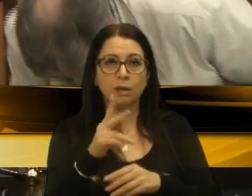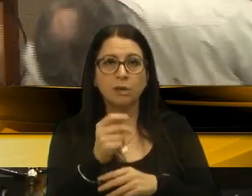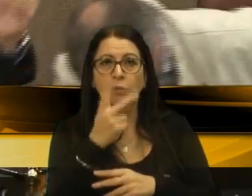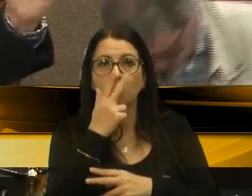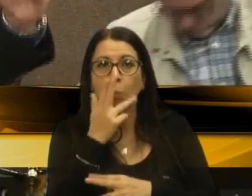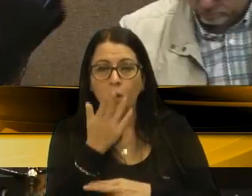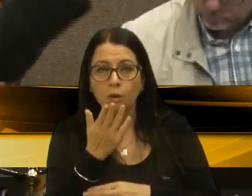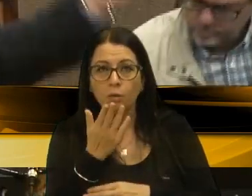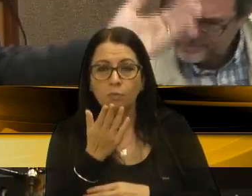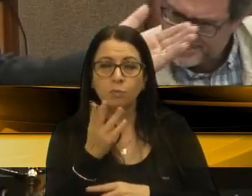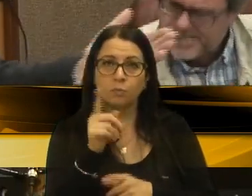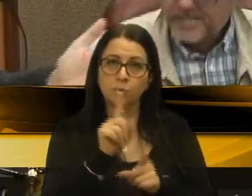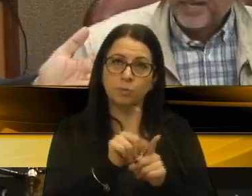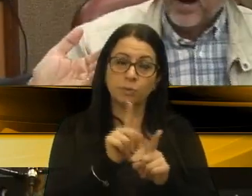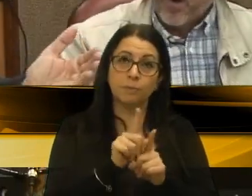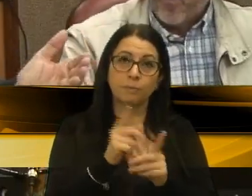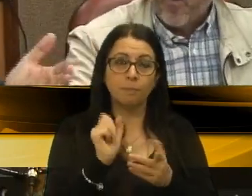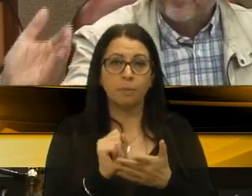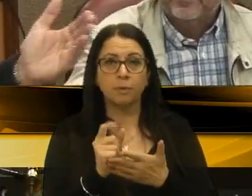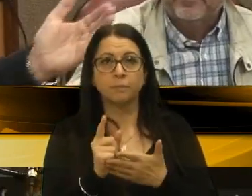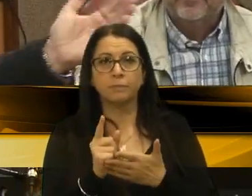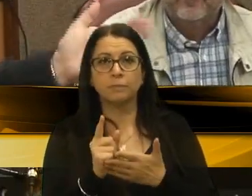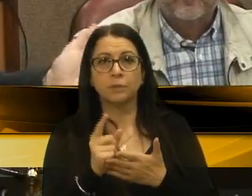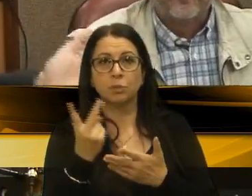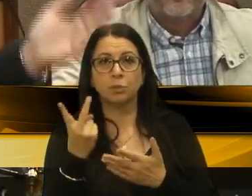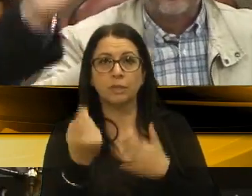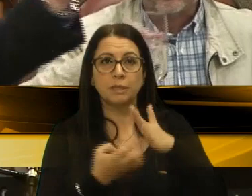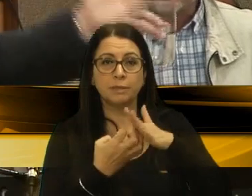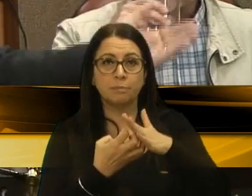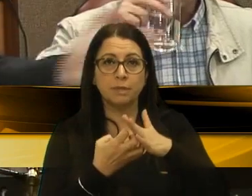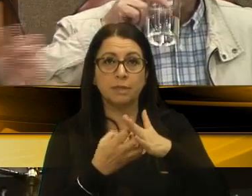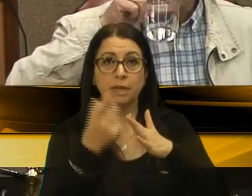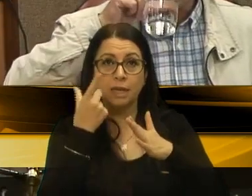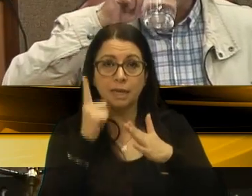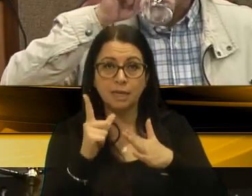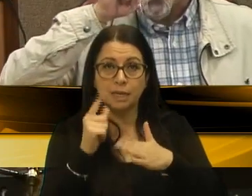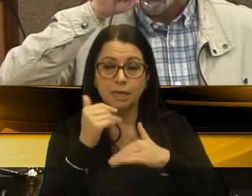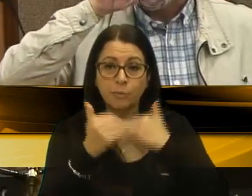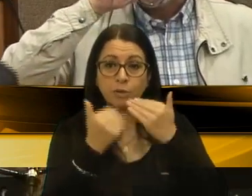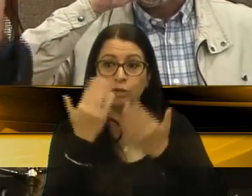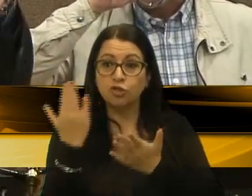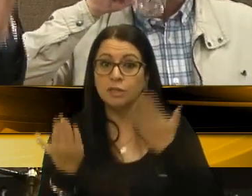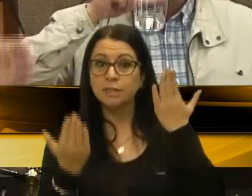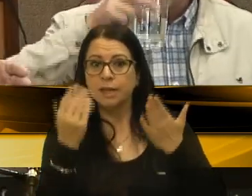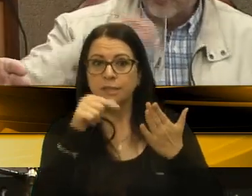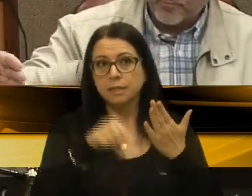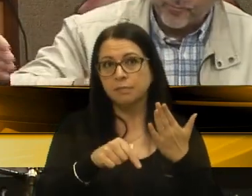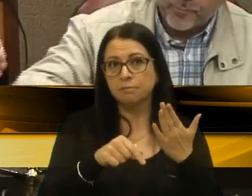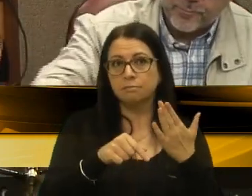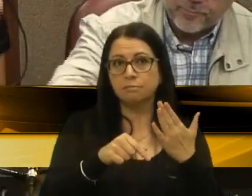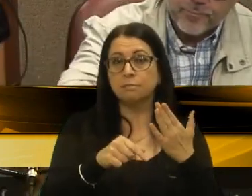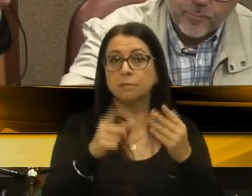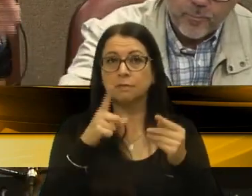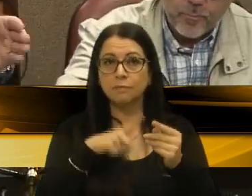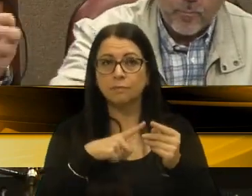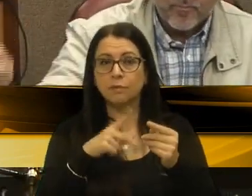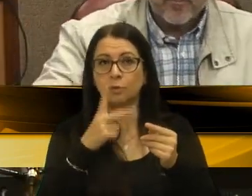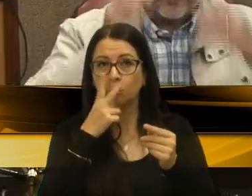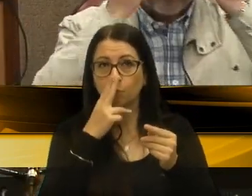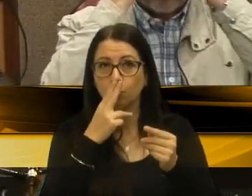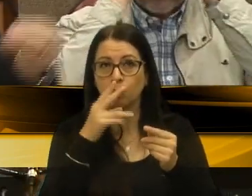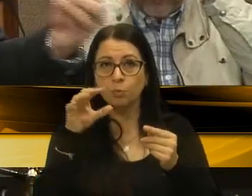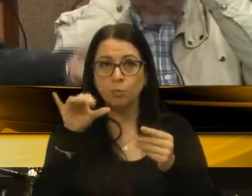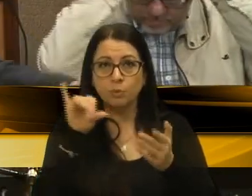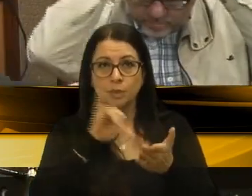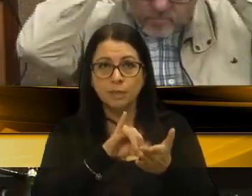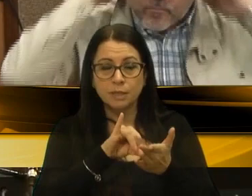mesmas, mas supostamente, se duas empresas vierem a ganhar o processo licitatório, as mesmas irão percorrer a área